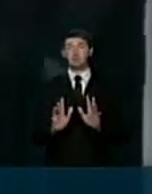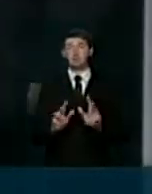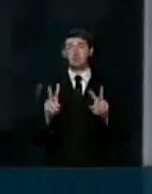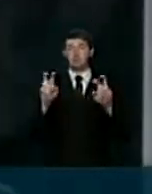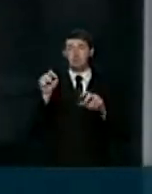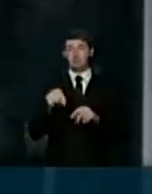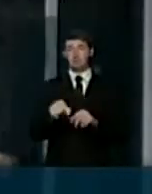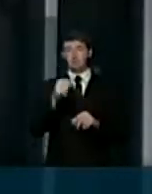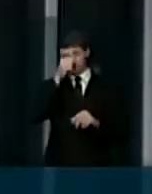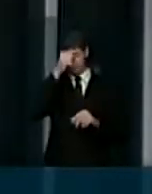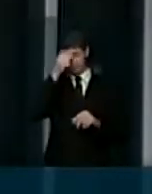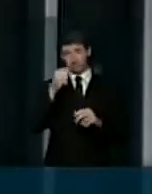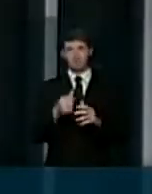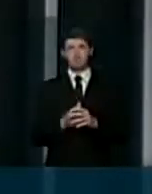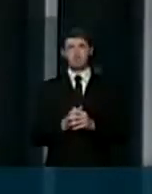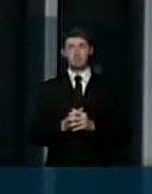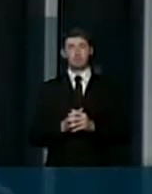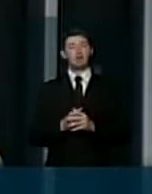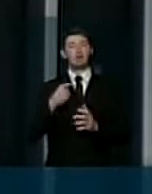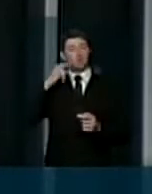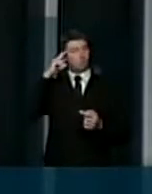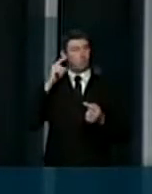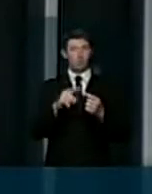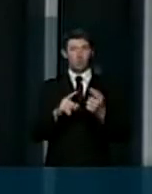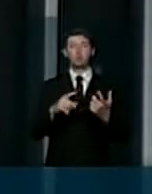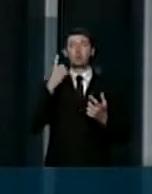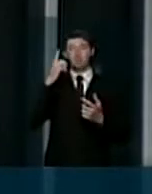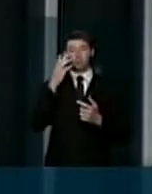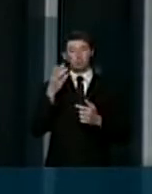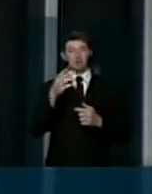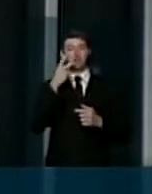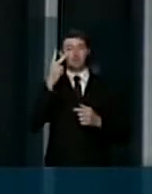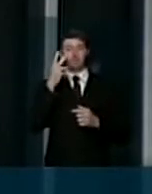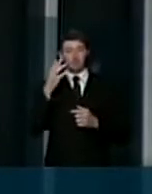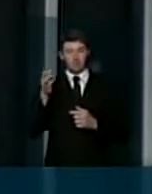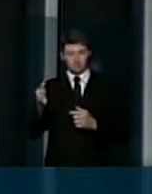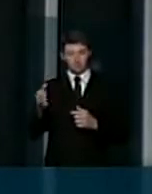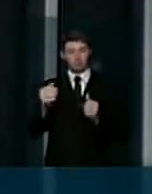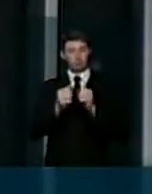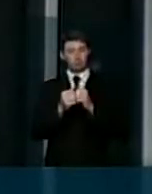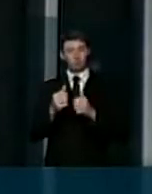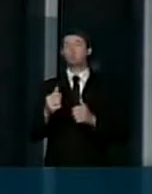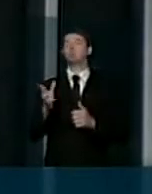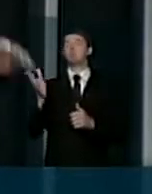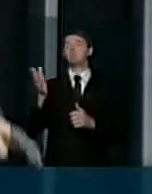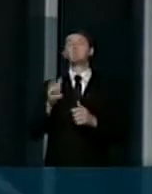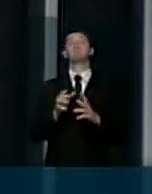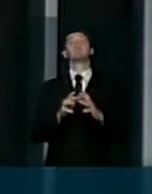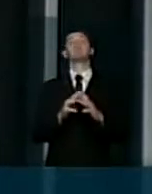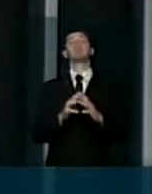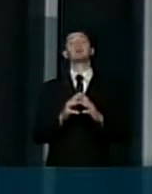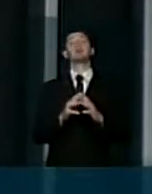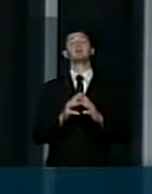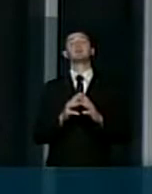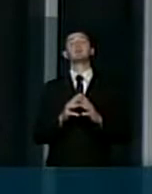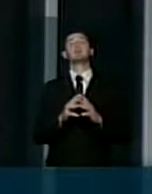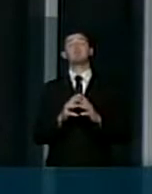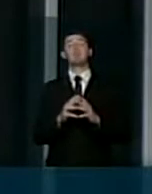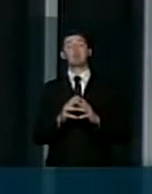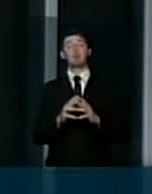tema. Eu concordo com o deputado que, apartando o Henrique Fontana, propôs, por exemplo,